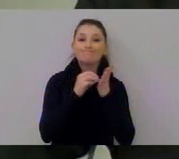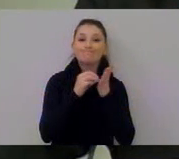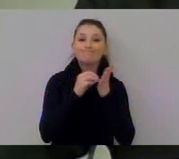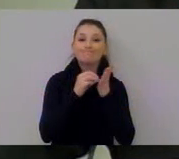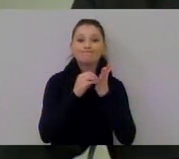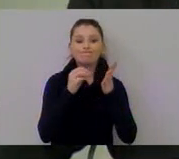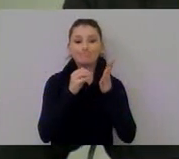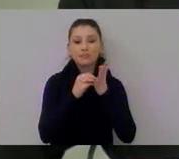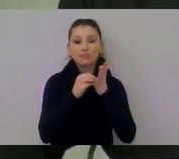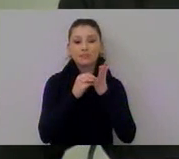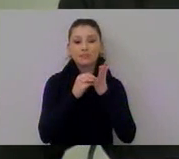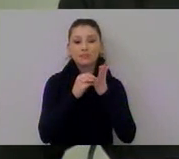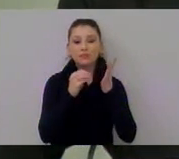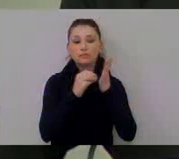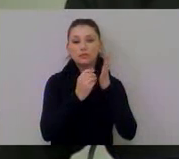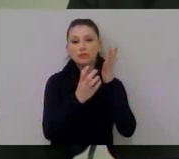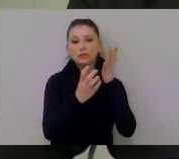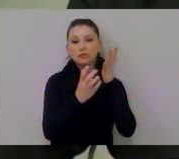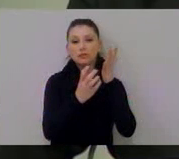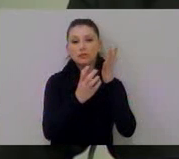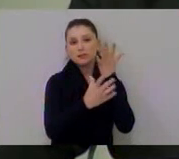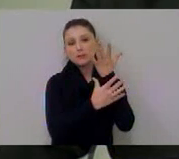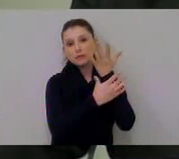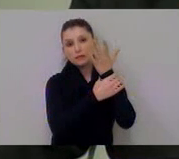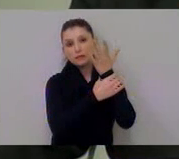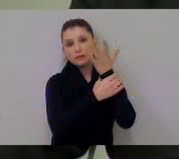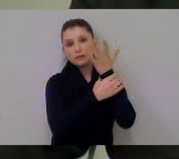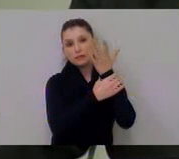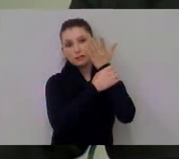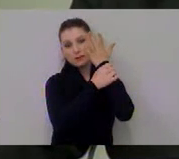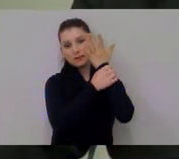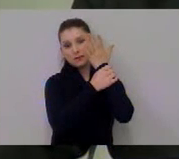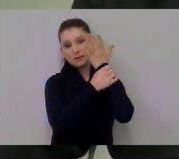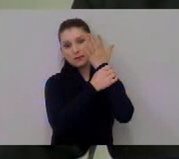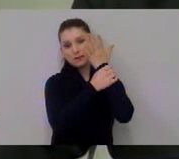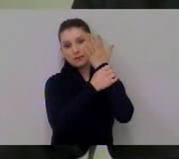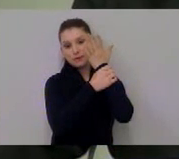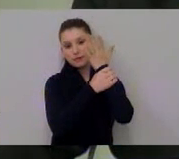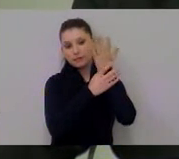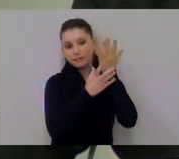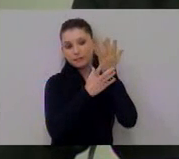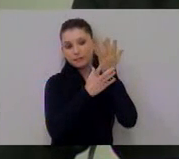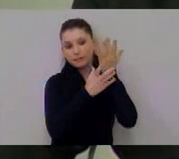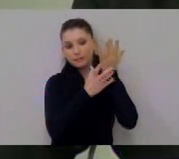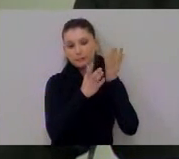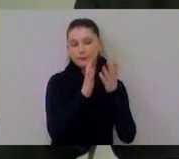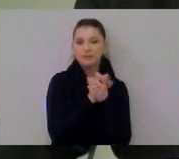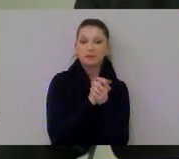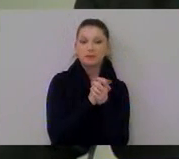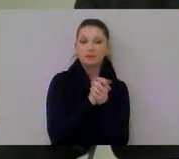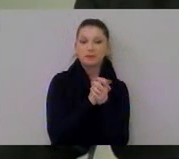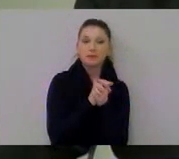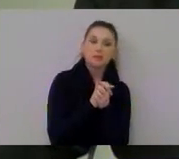cidade. E eu levantei uma situação